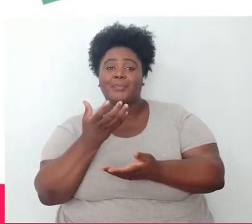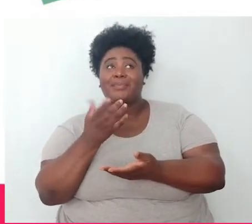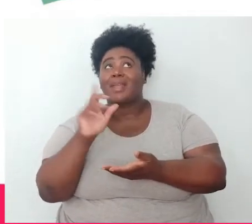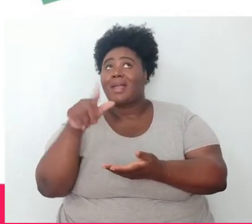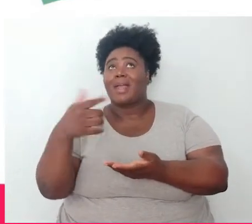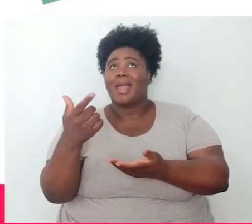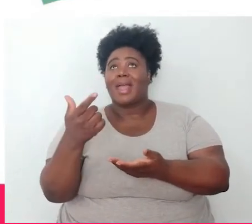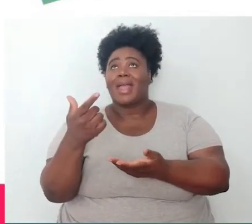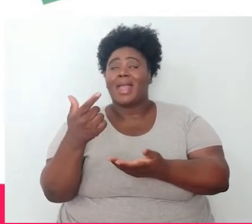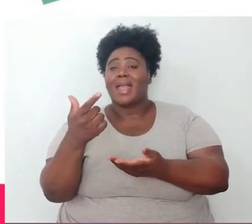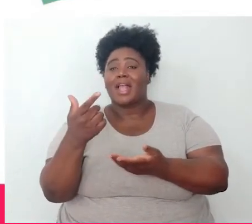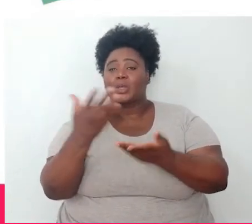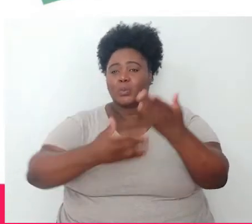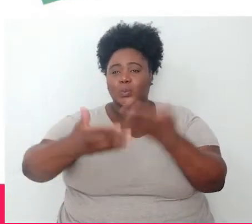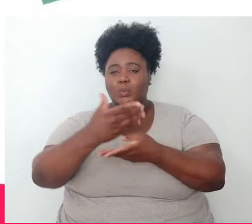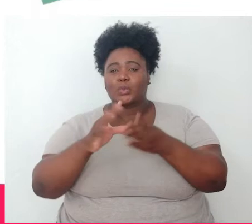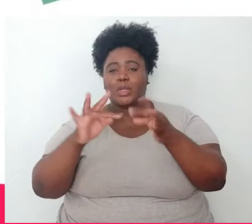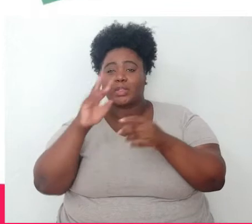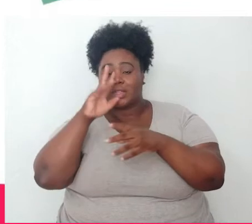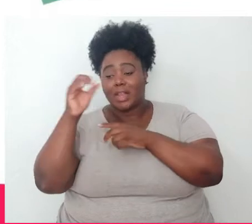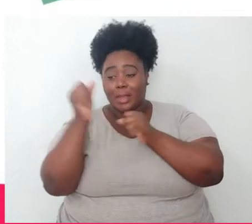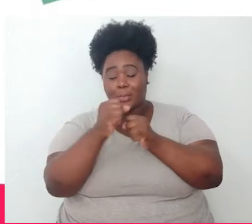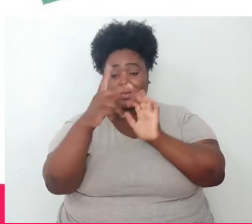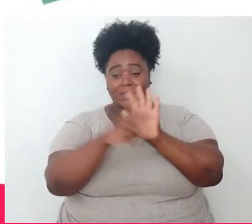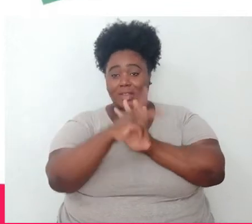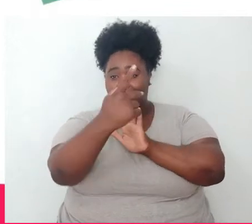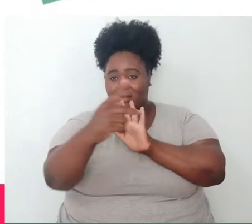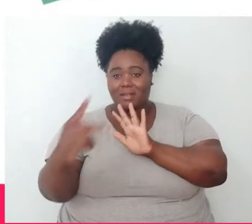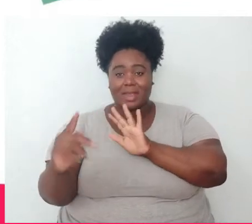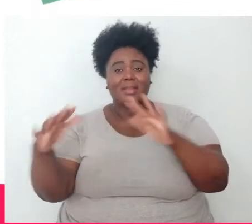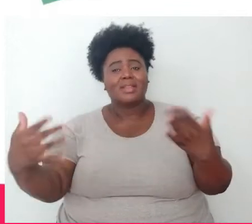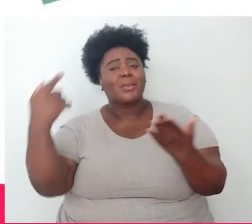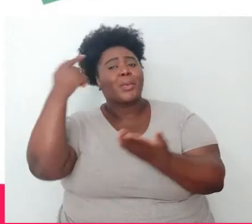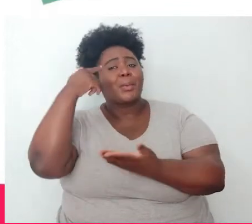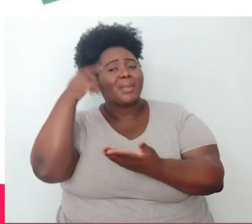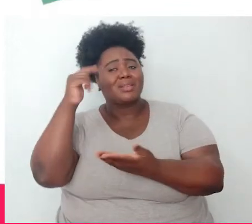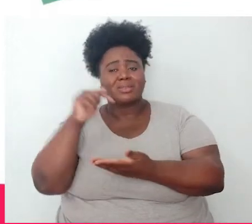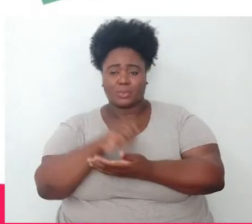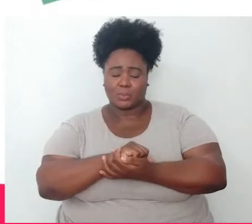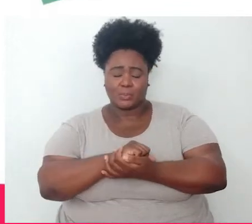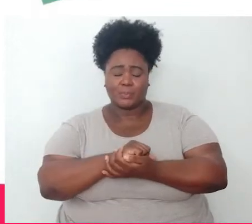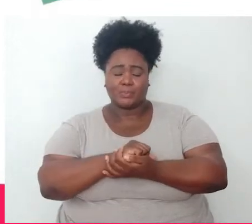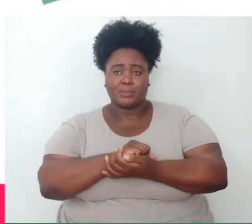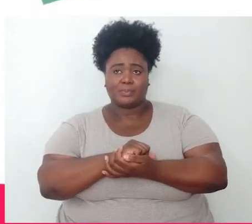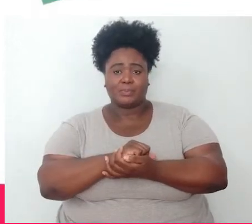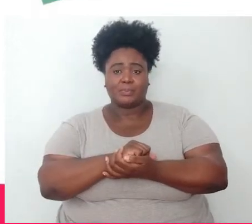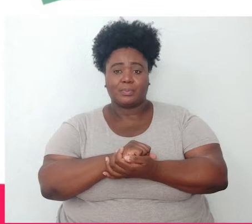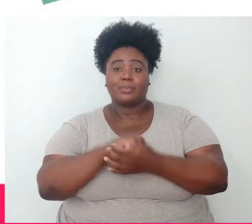hibridizar as coisas na potência do sentido delas, né? E aí eu fico pensando aqui que